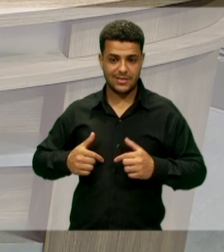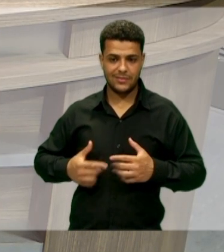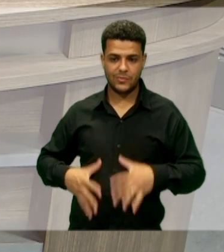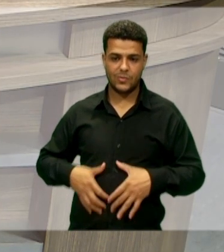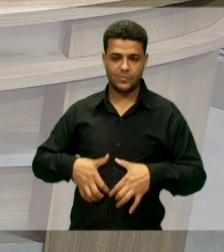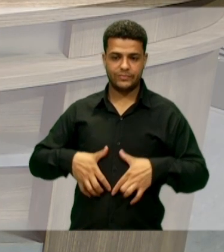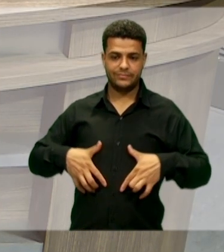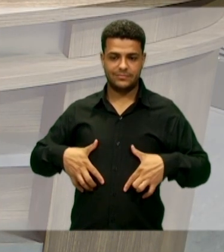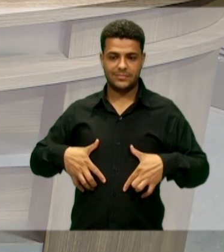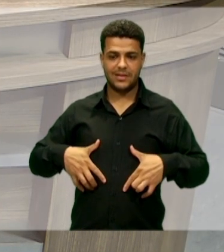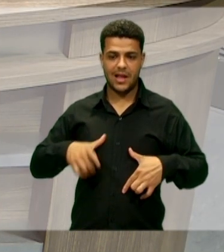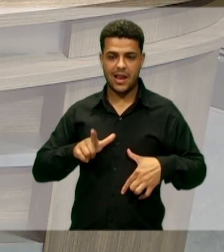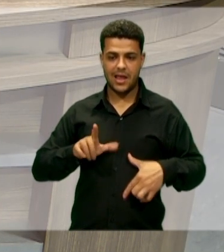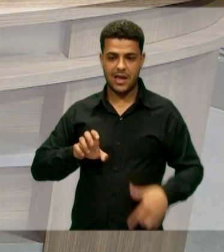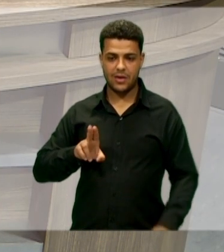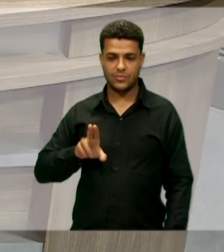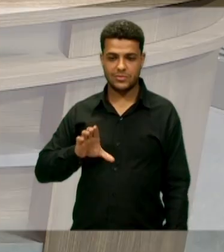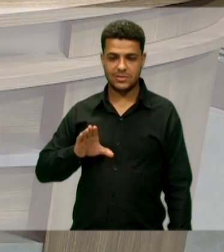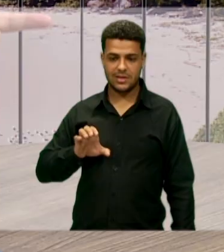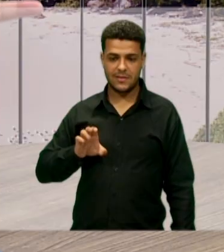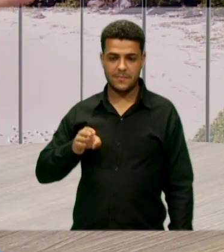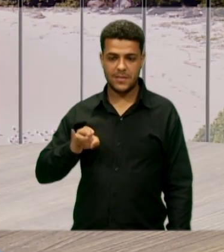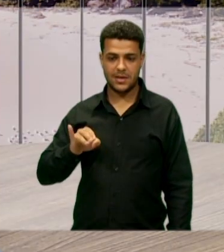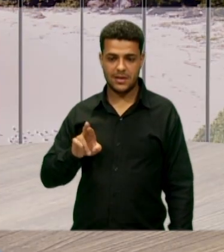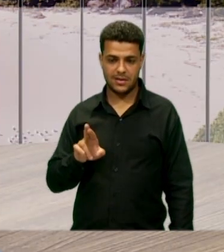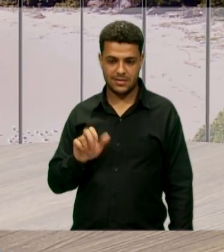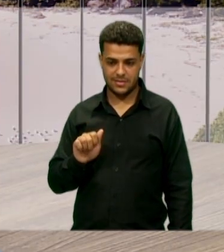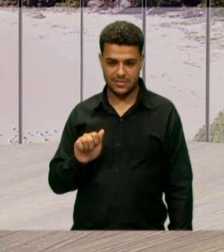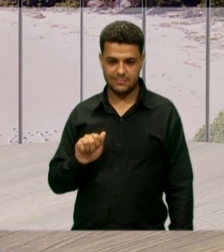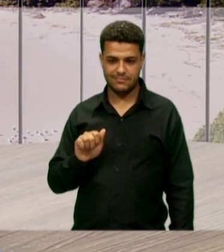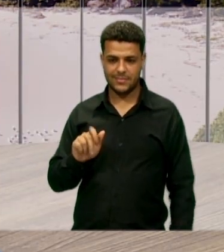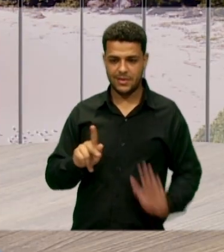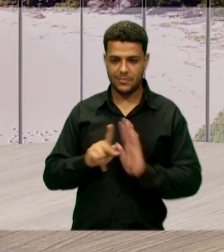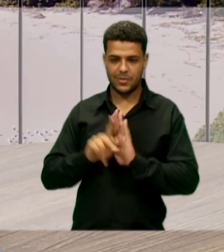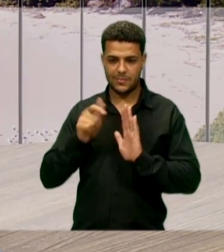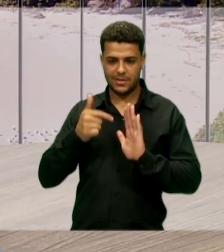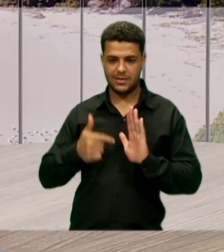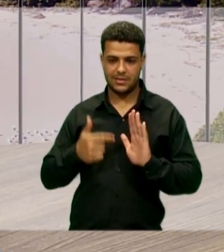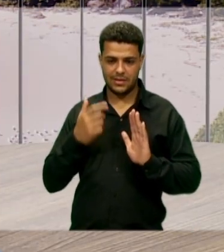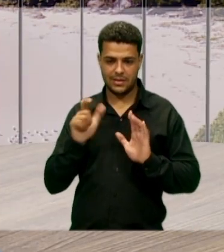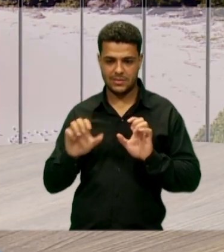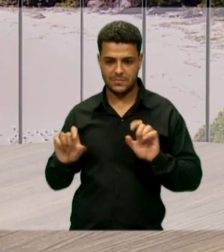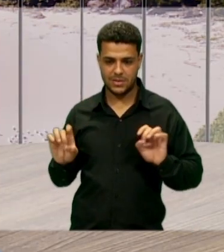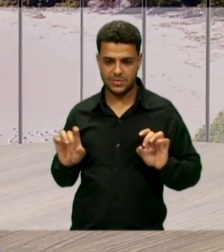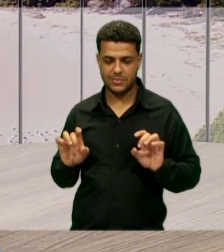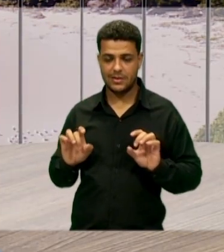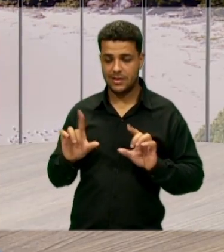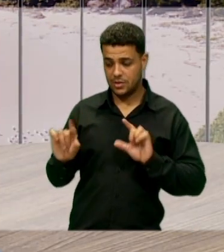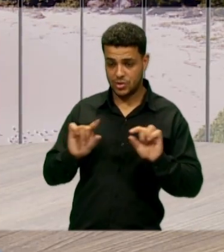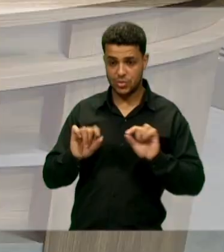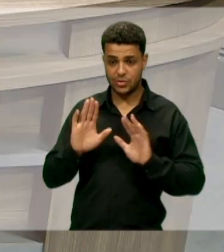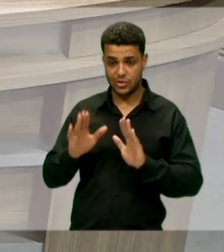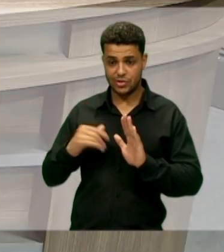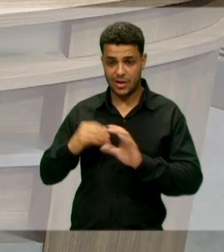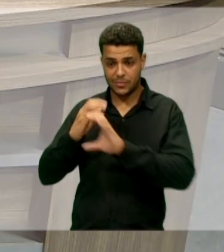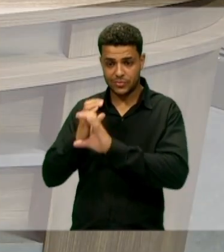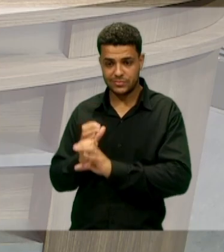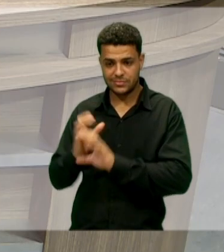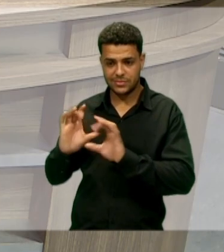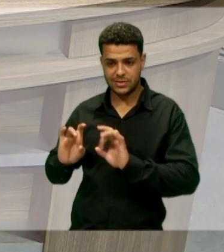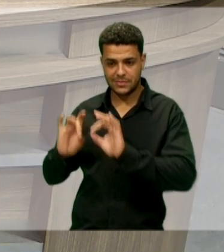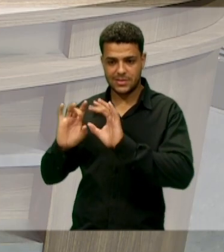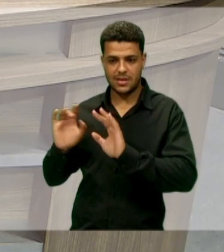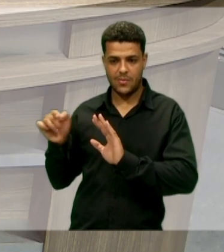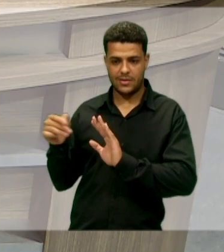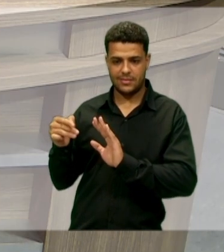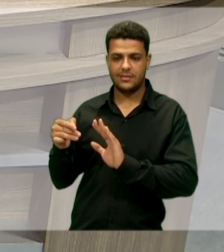Ela pode levar a leucemia, entende? Então, tem tudo isso. A gente tenta selecionar os pacientes para um tratamento já mais personalizado, que